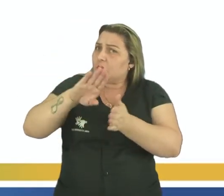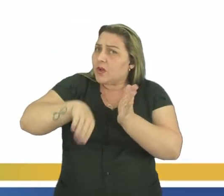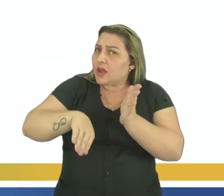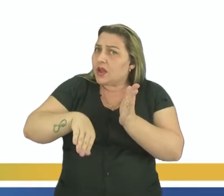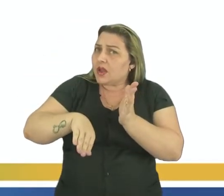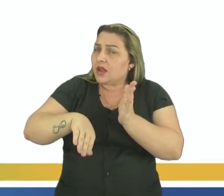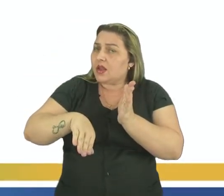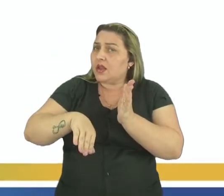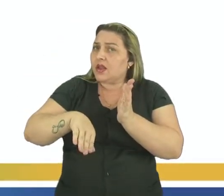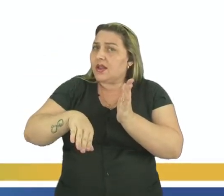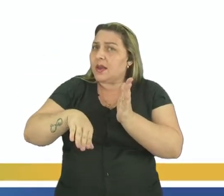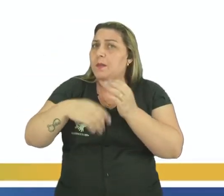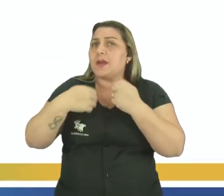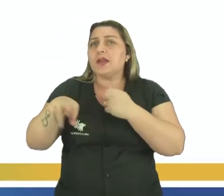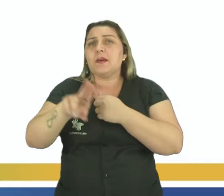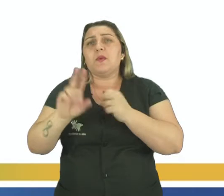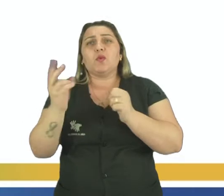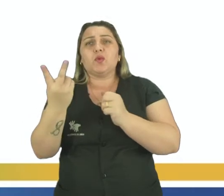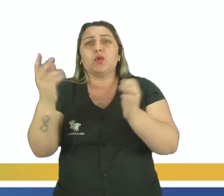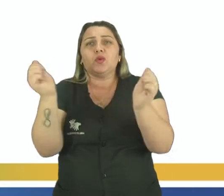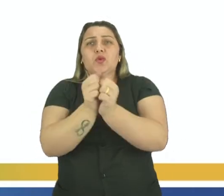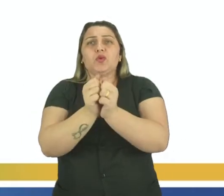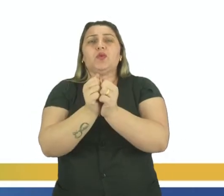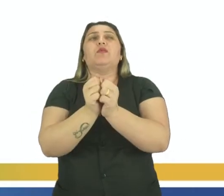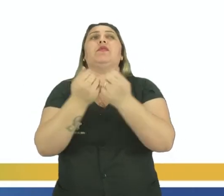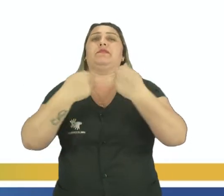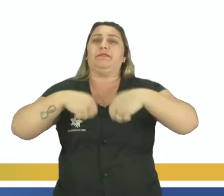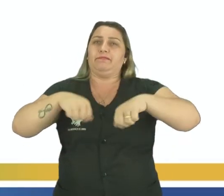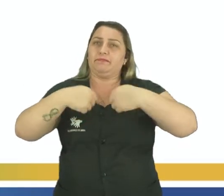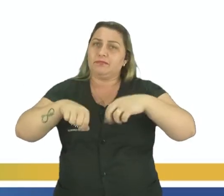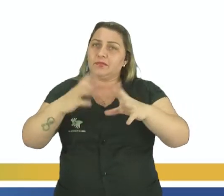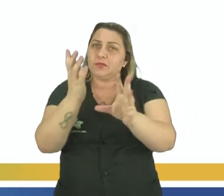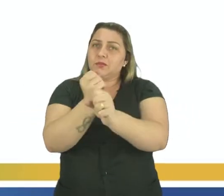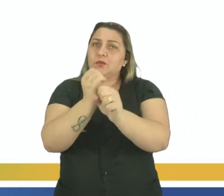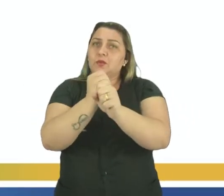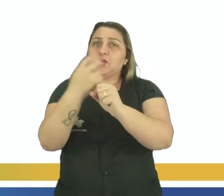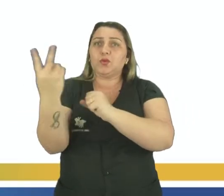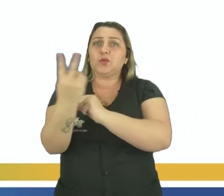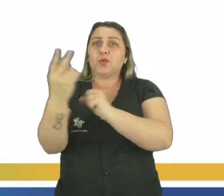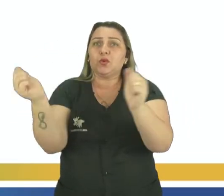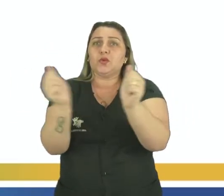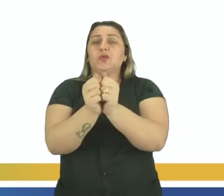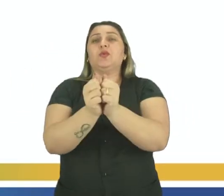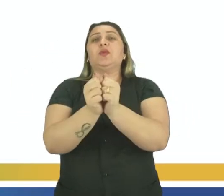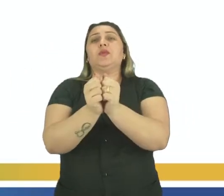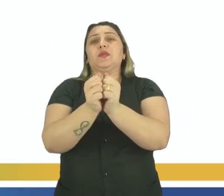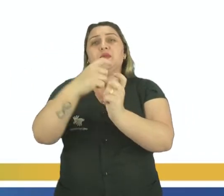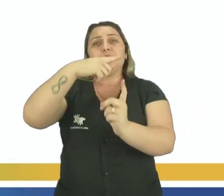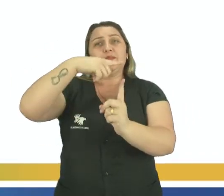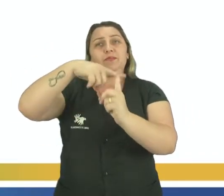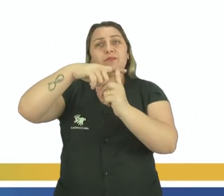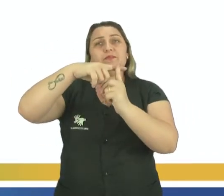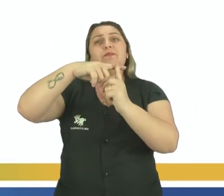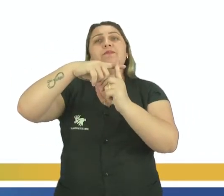ter que saber os 2 juntos. Eu vou precisar saber a quantidade dos 2. Para isso, eu vou ter